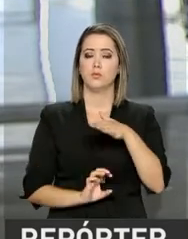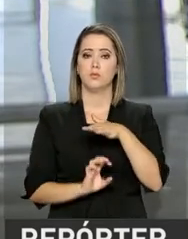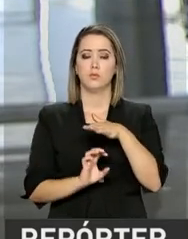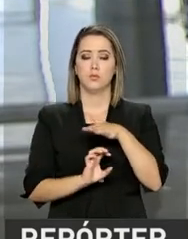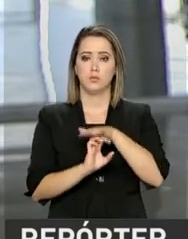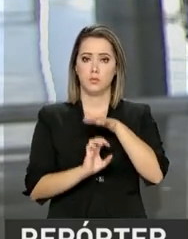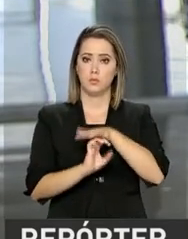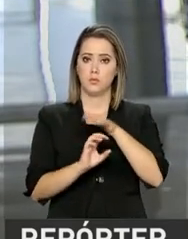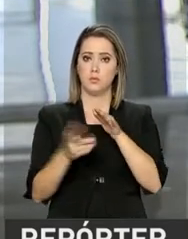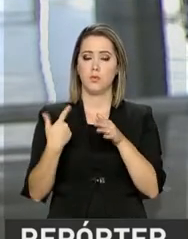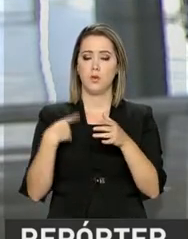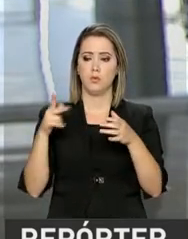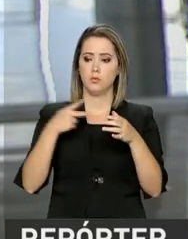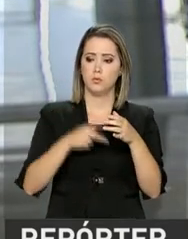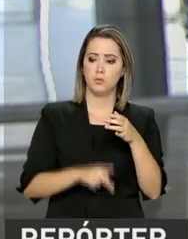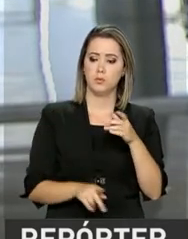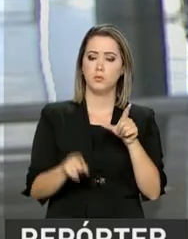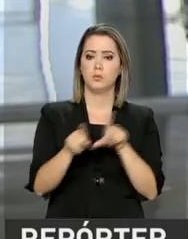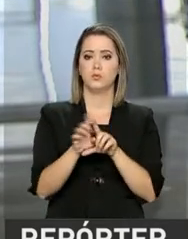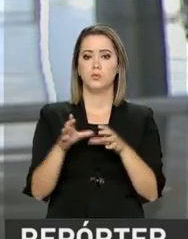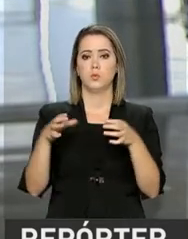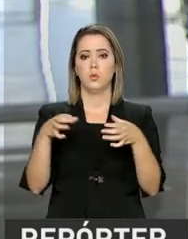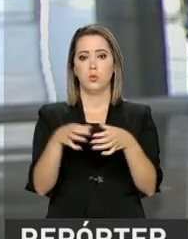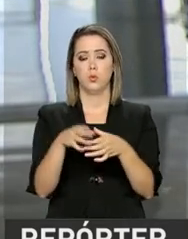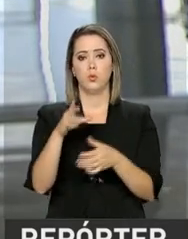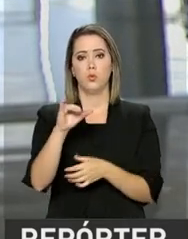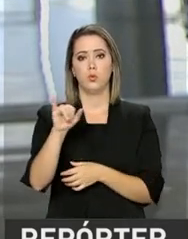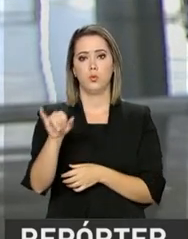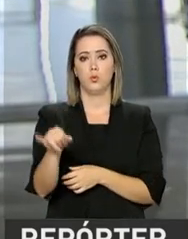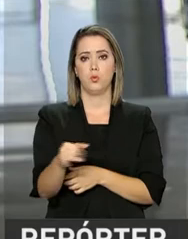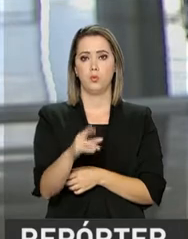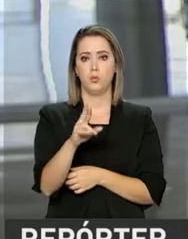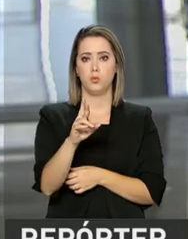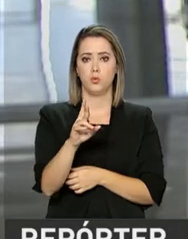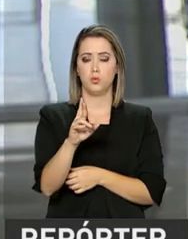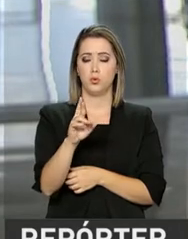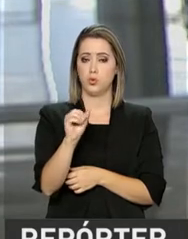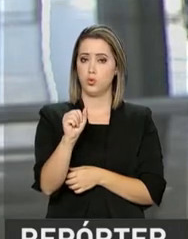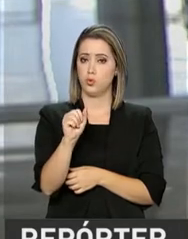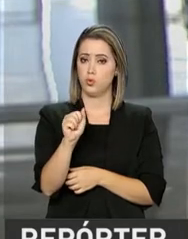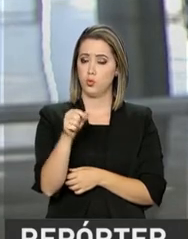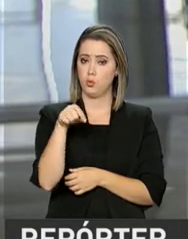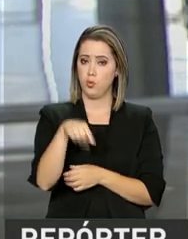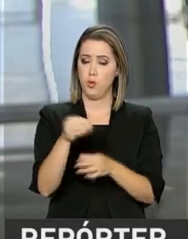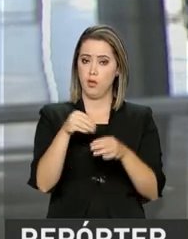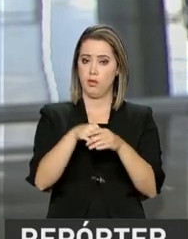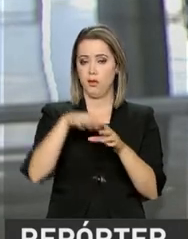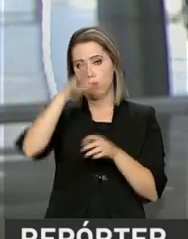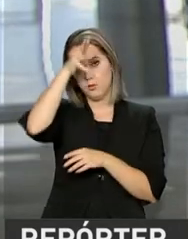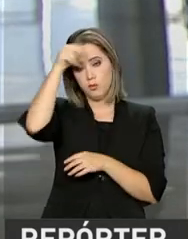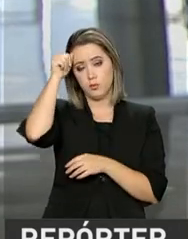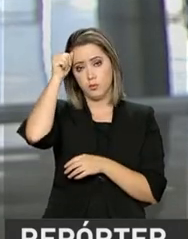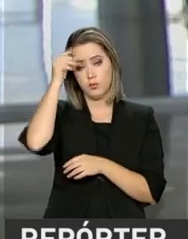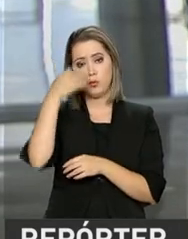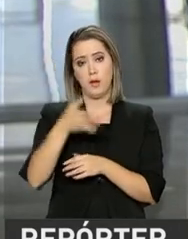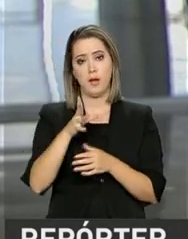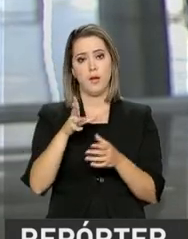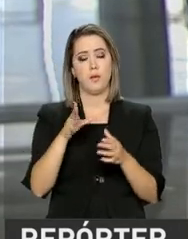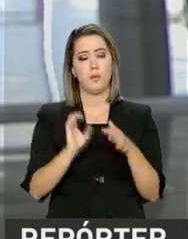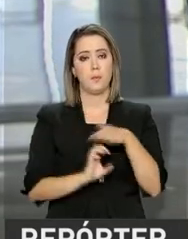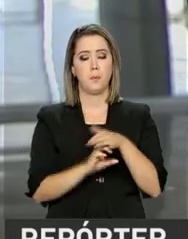da exploração do campo de juruá na bacia do rio solimões no amazonas a iniciativa